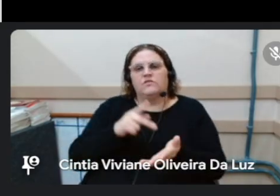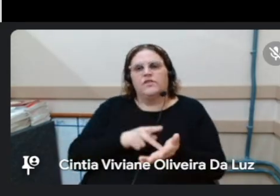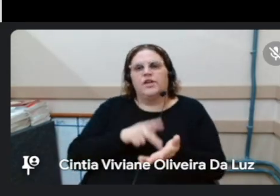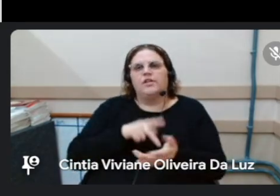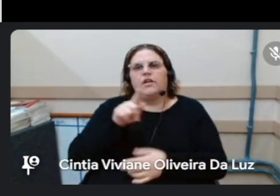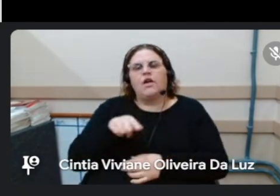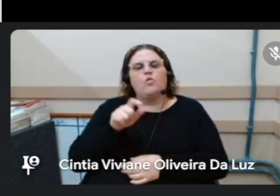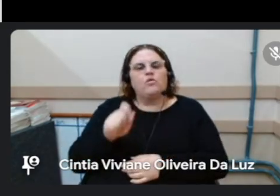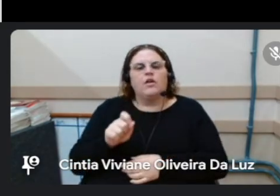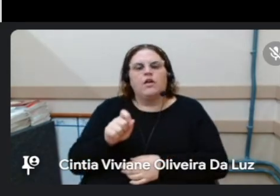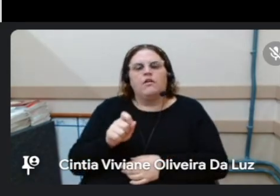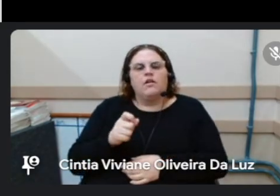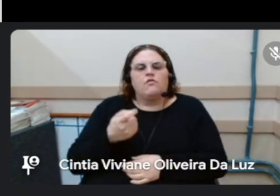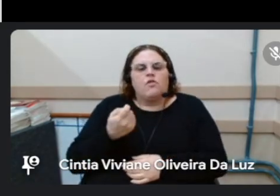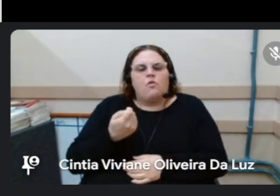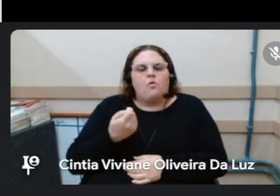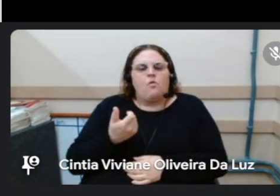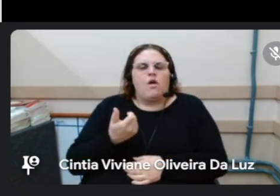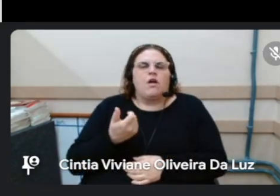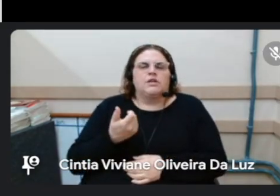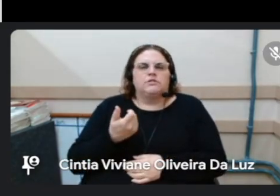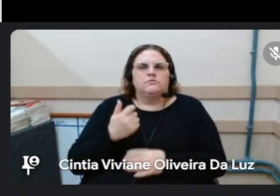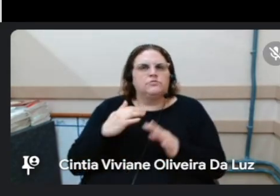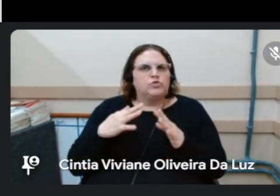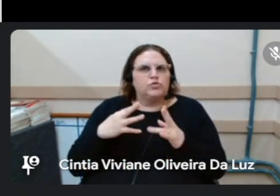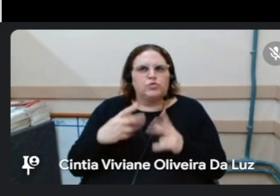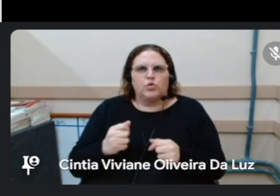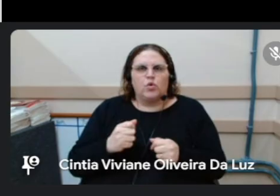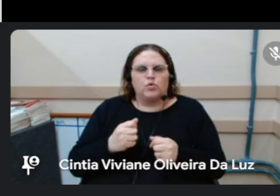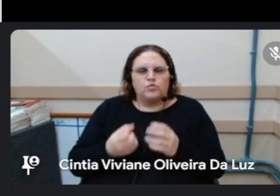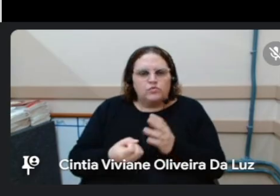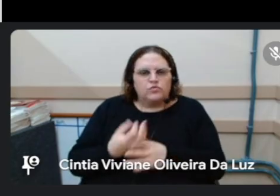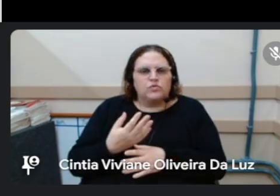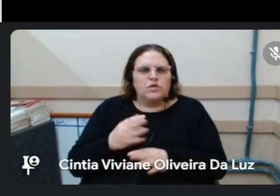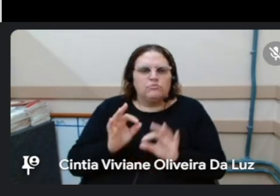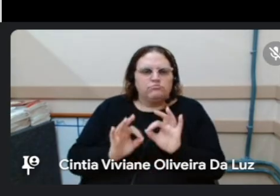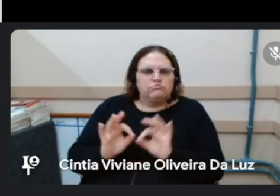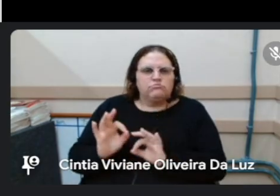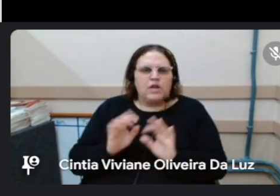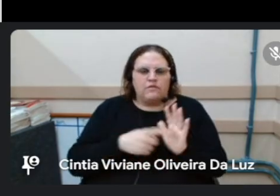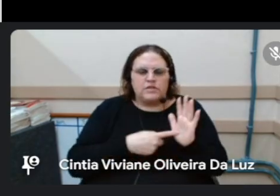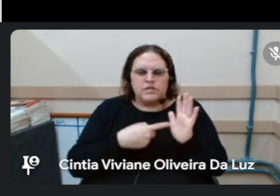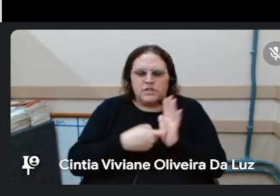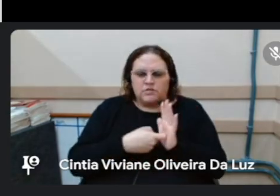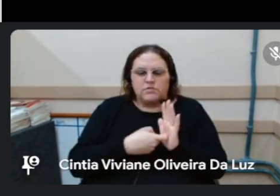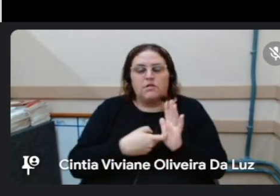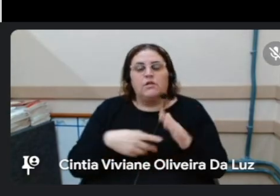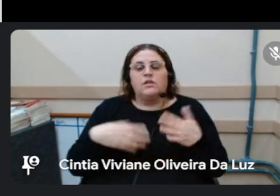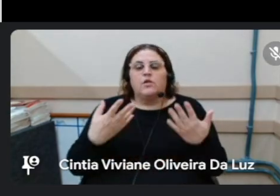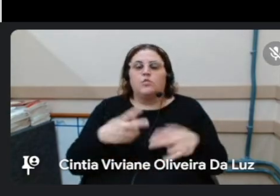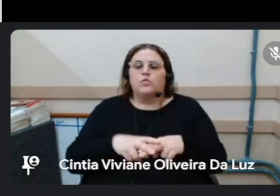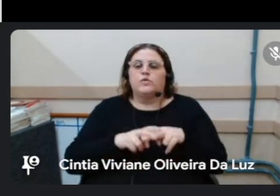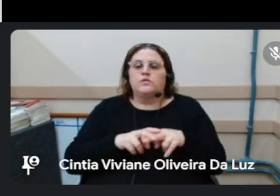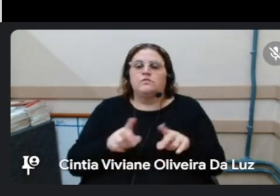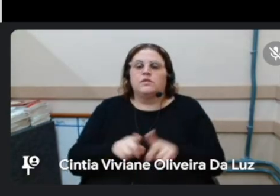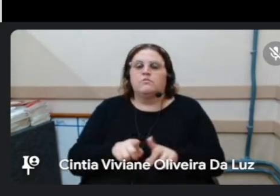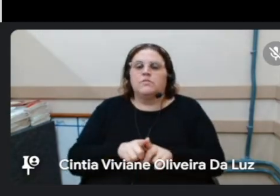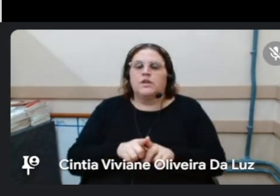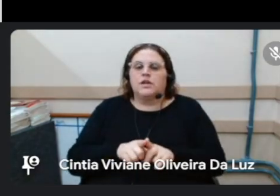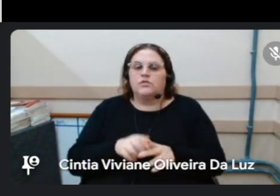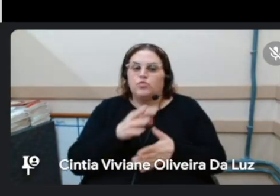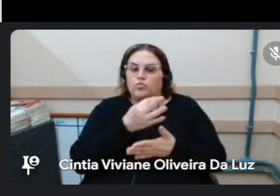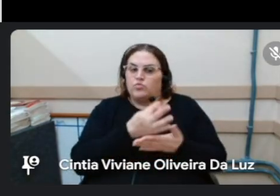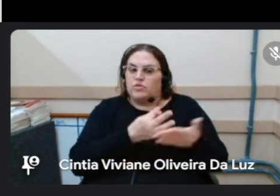quase que foram quase todos compelidos a a a executar e por isso que eh no texto a gente